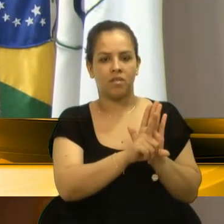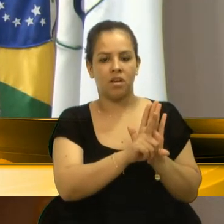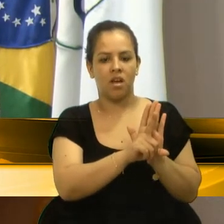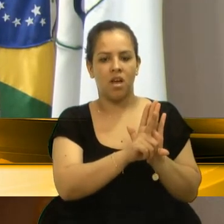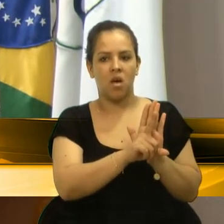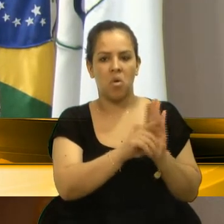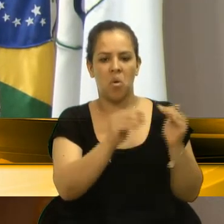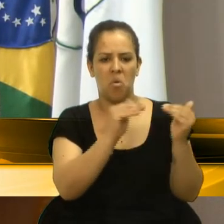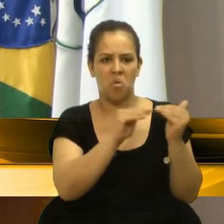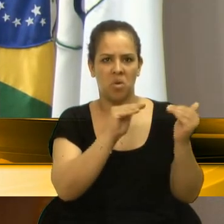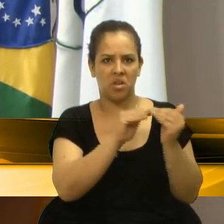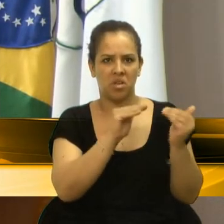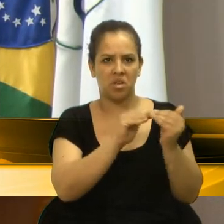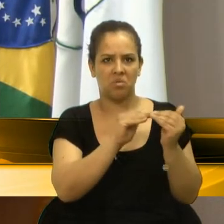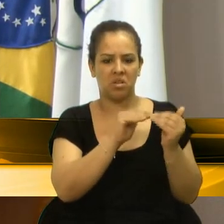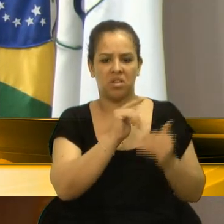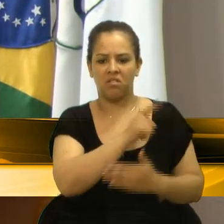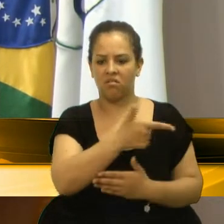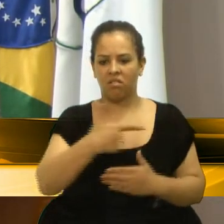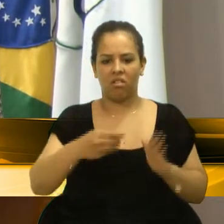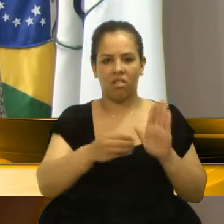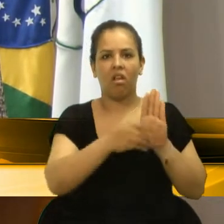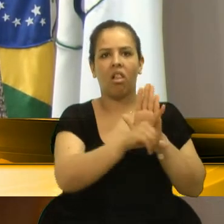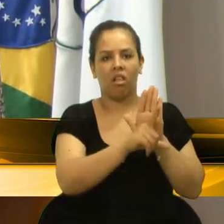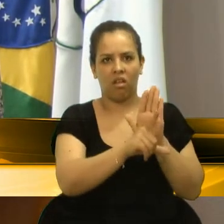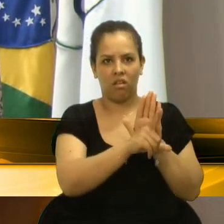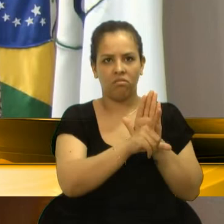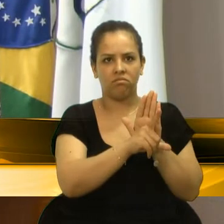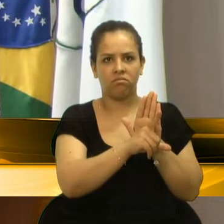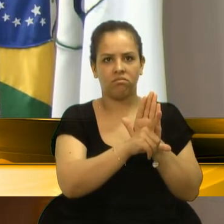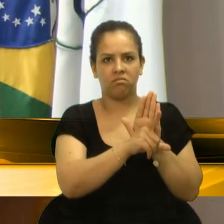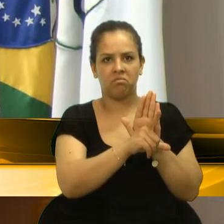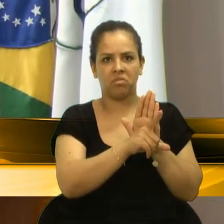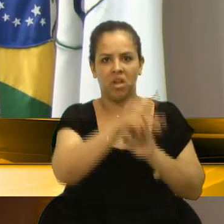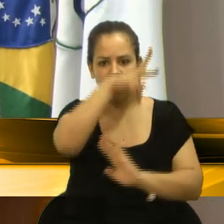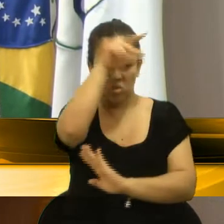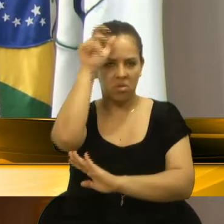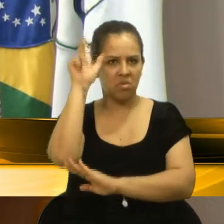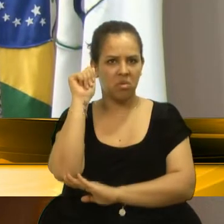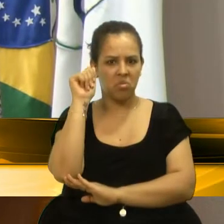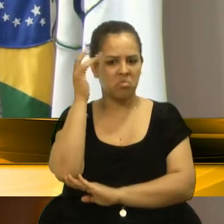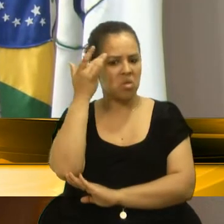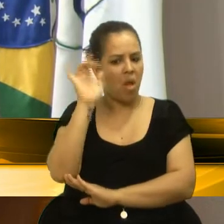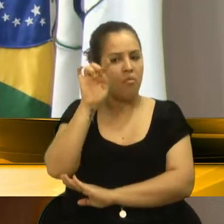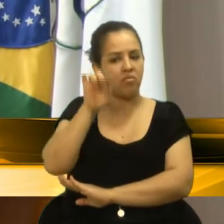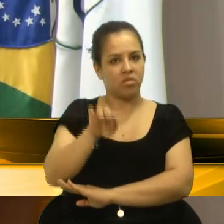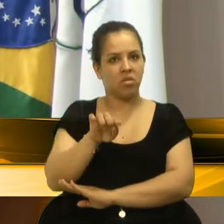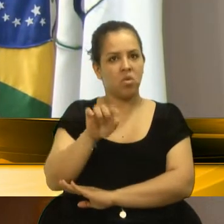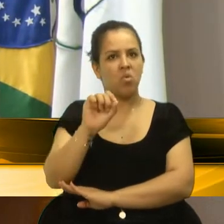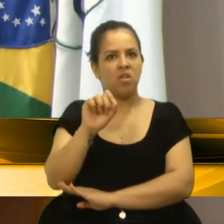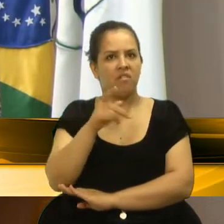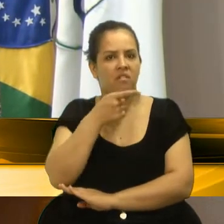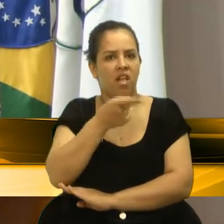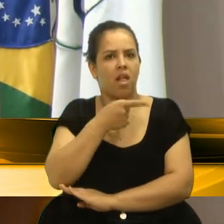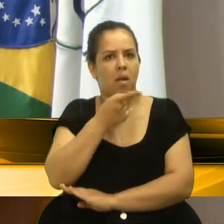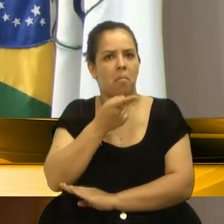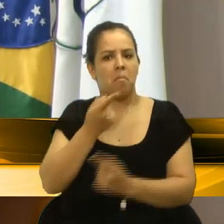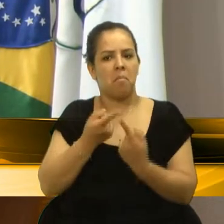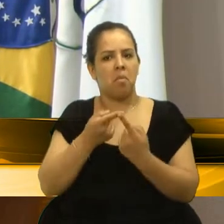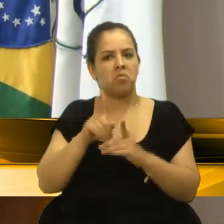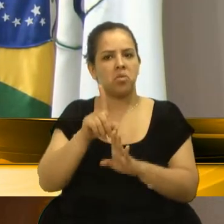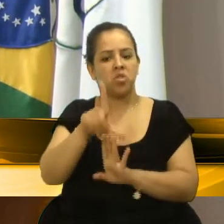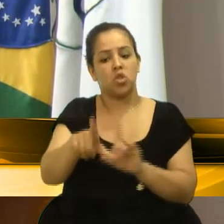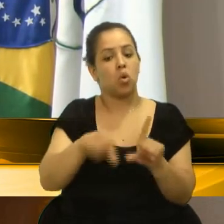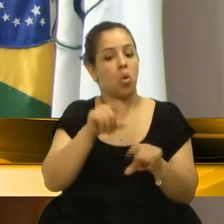ato ilegal do município? Eu não sei vocês o que dirão disso nas suas decisões.